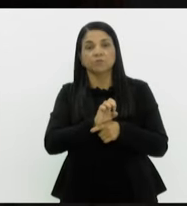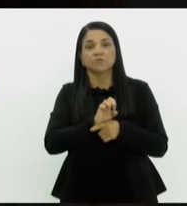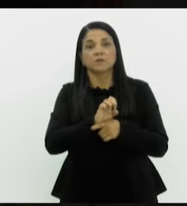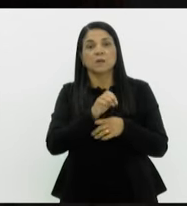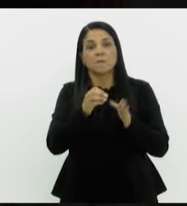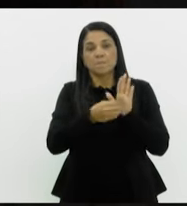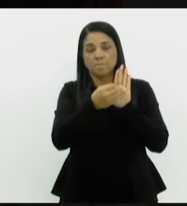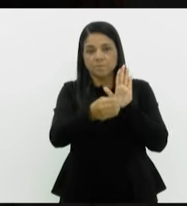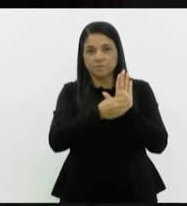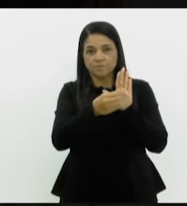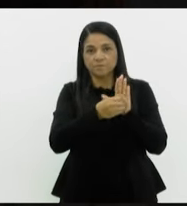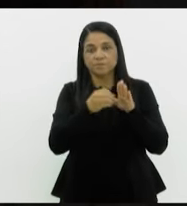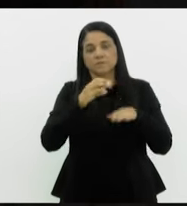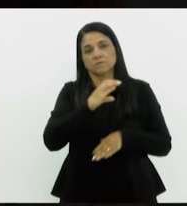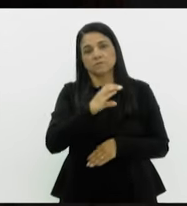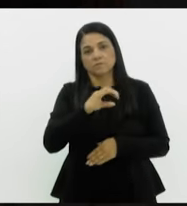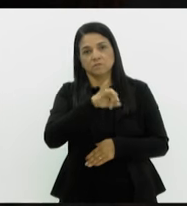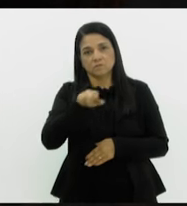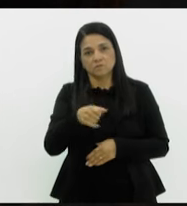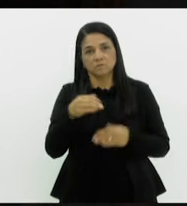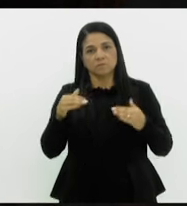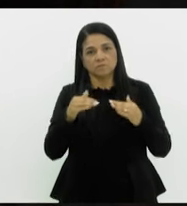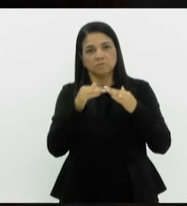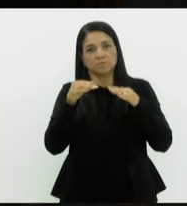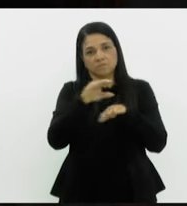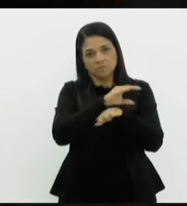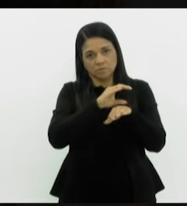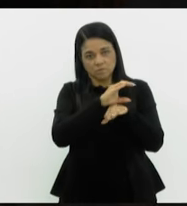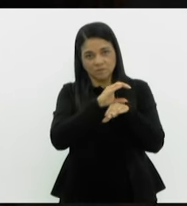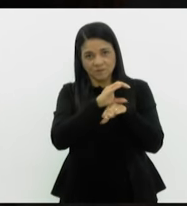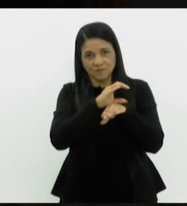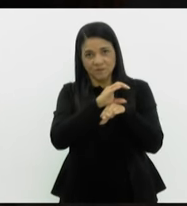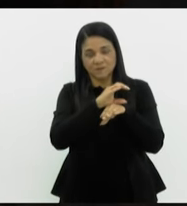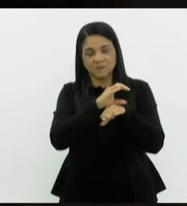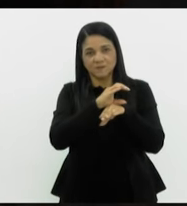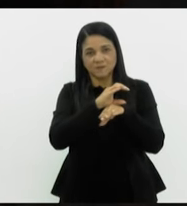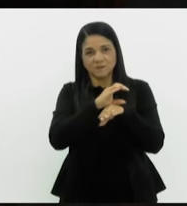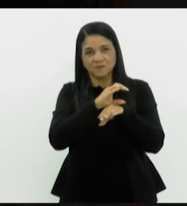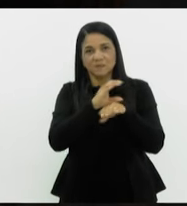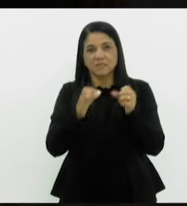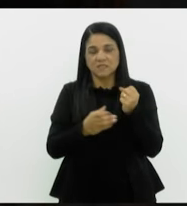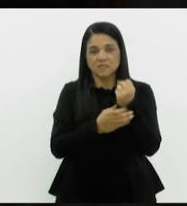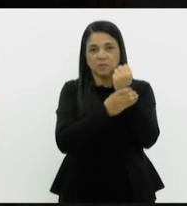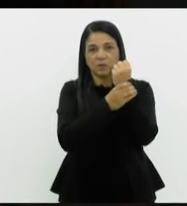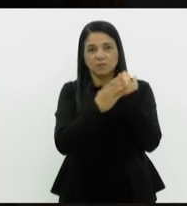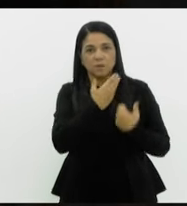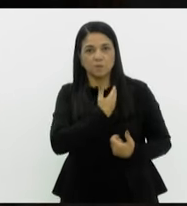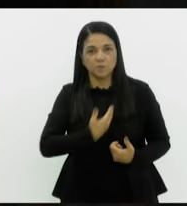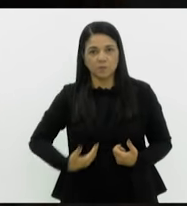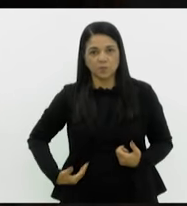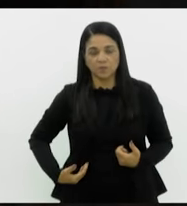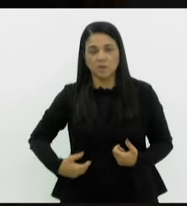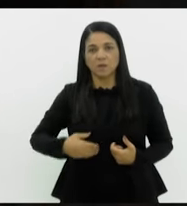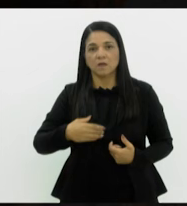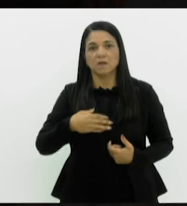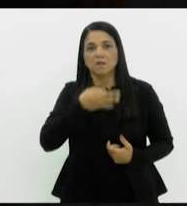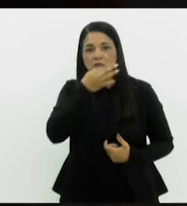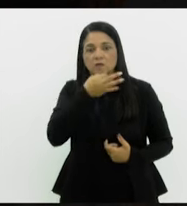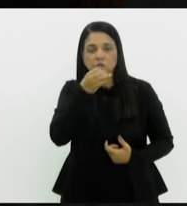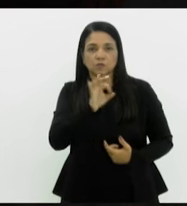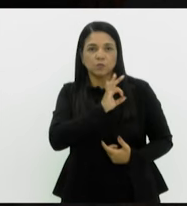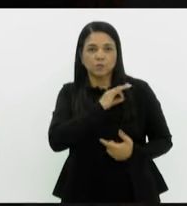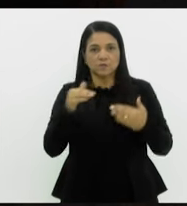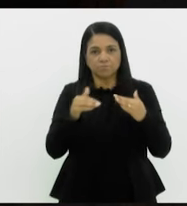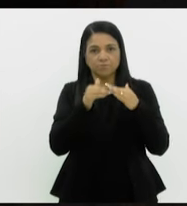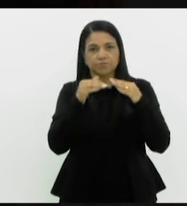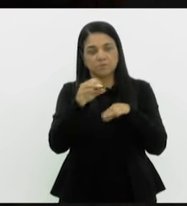Parecer das comissões de Constituição e Justiça pela constitucionalidade de segurança pública e assunto de polícia favorável,